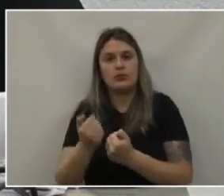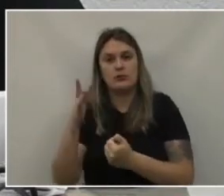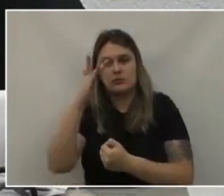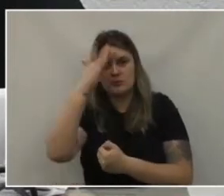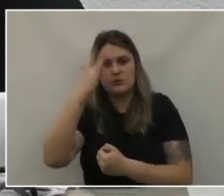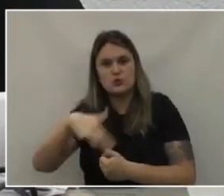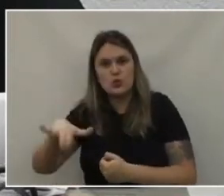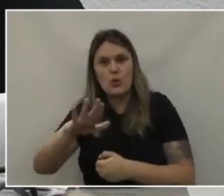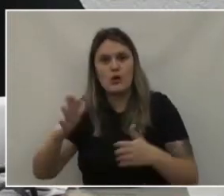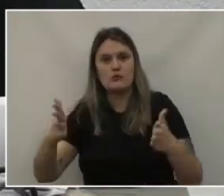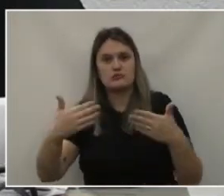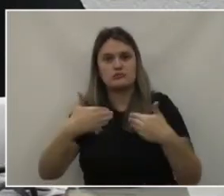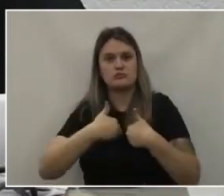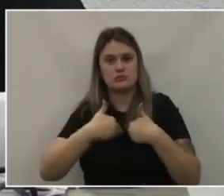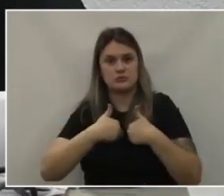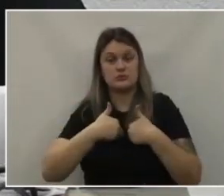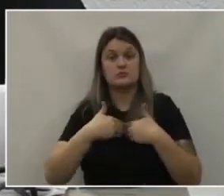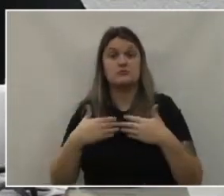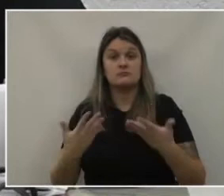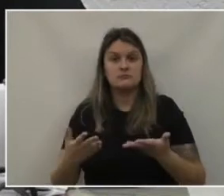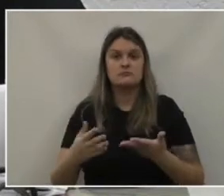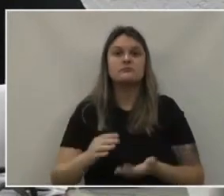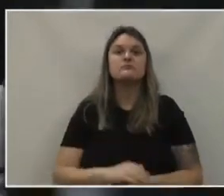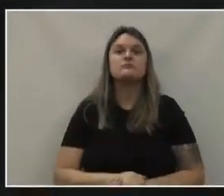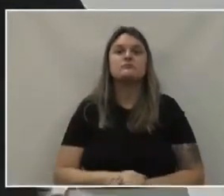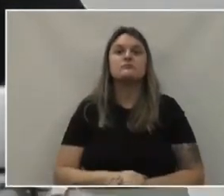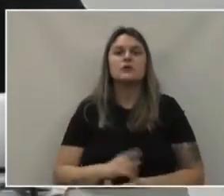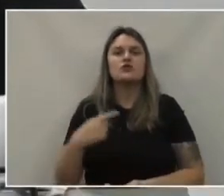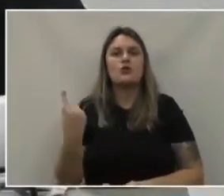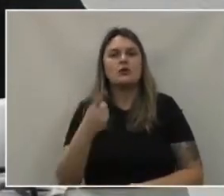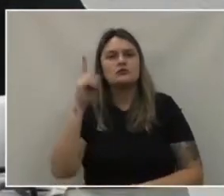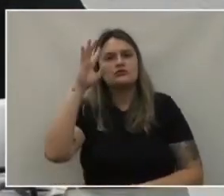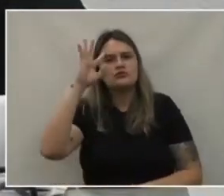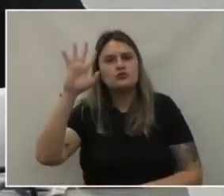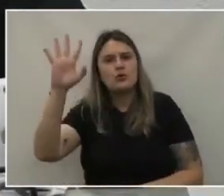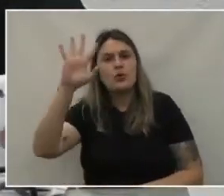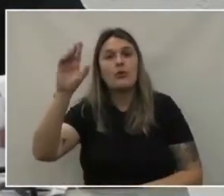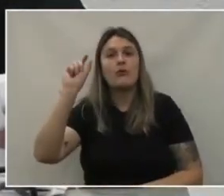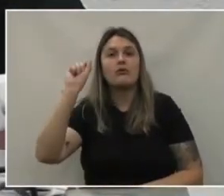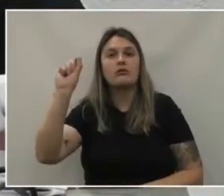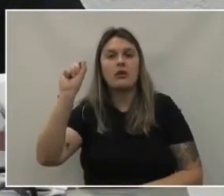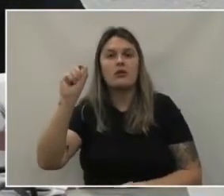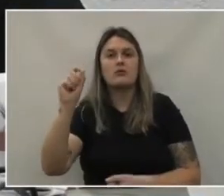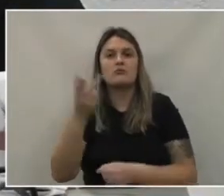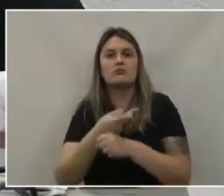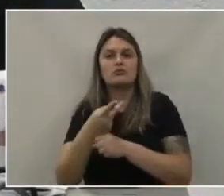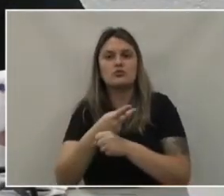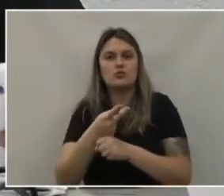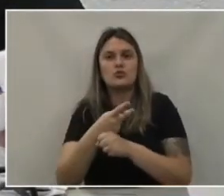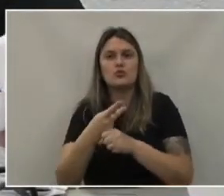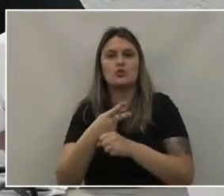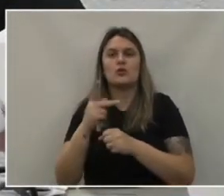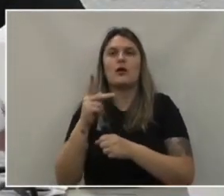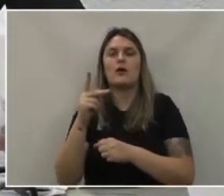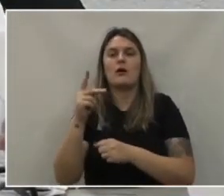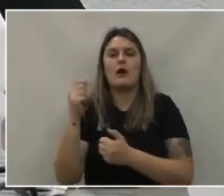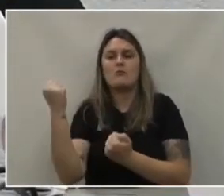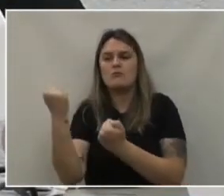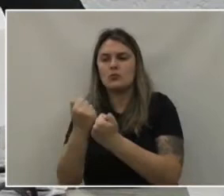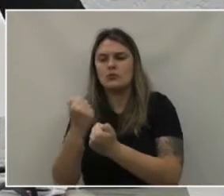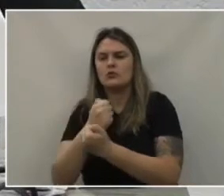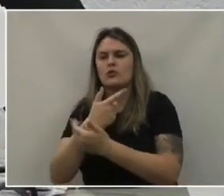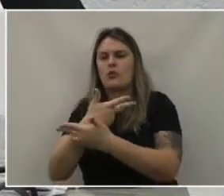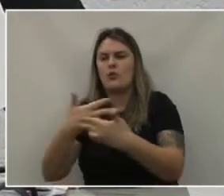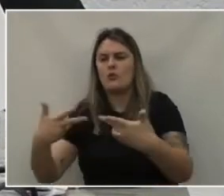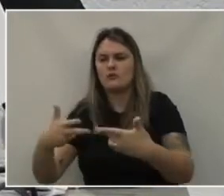feito. O nosso grande, vamos dizer assim, sonho de quem busca algo mais pelo autismo é que seja